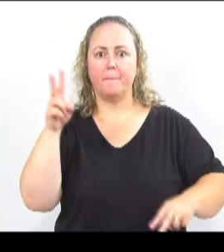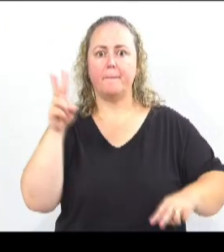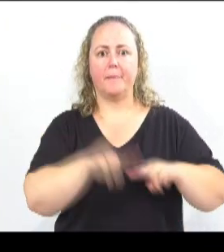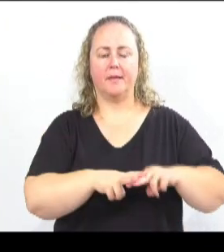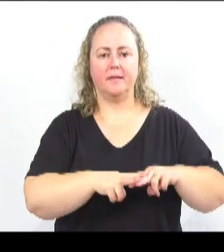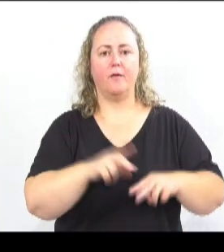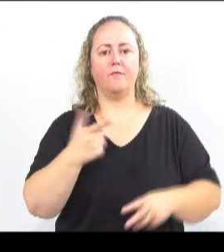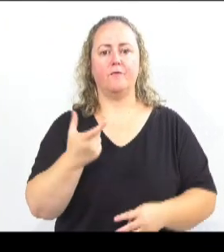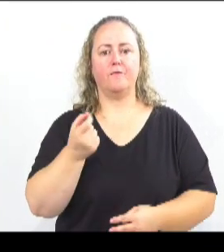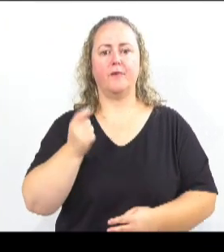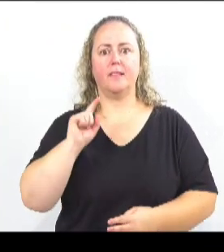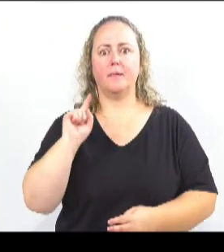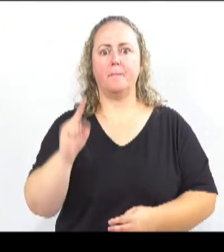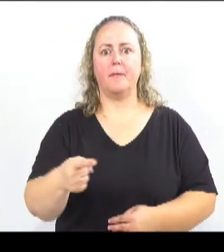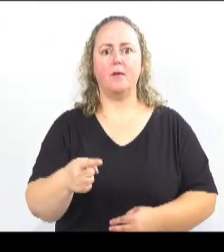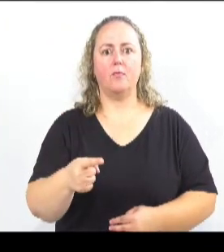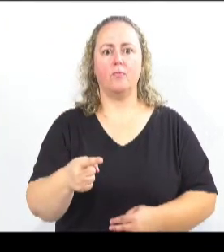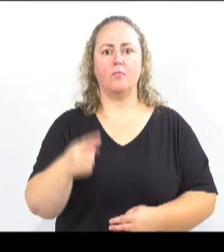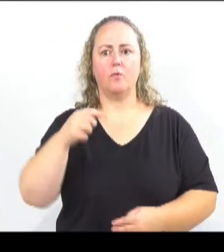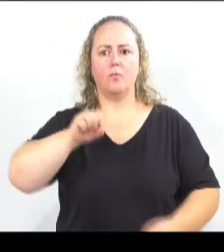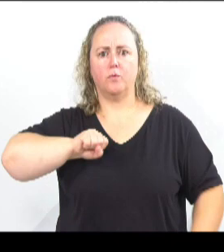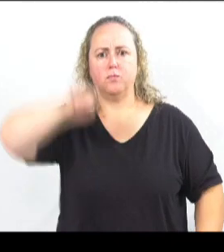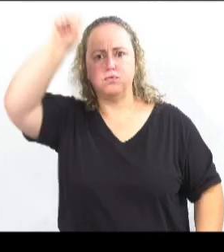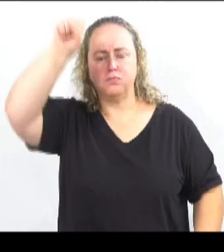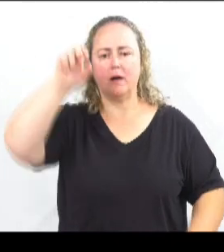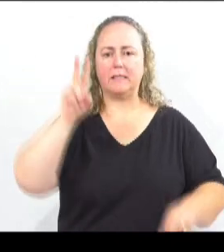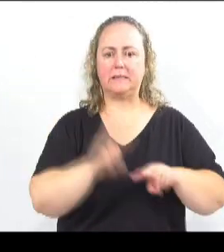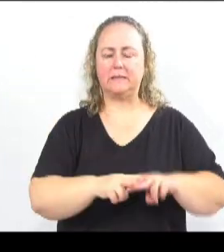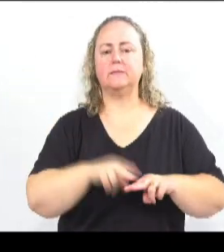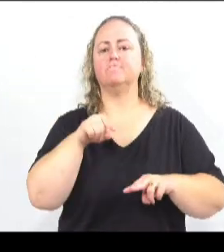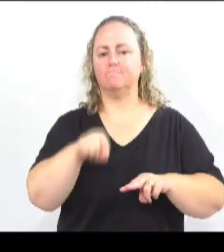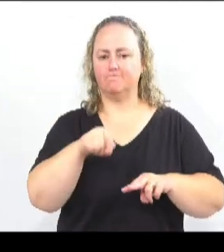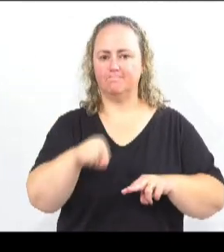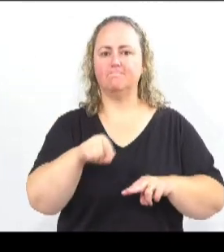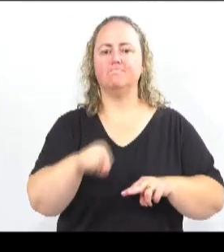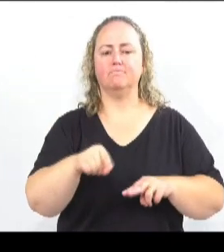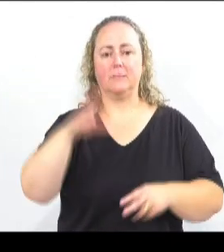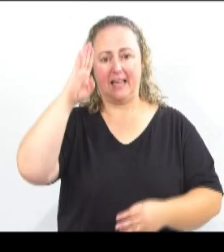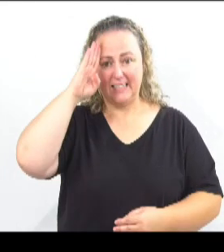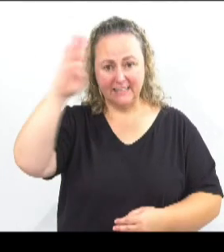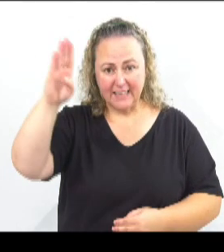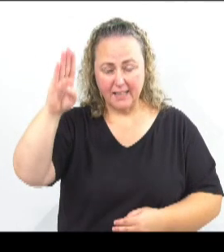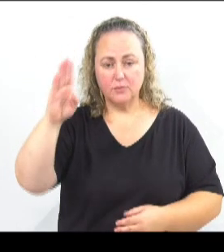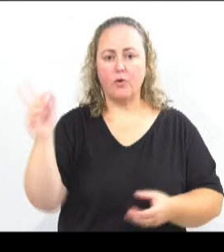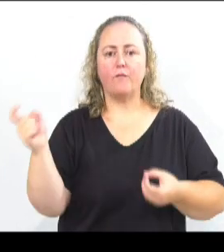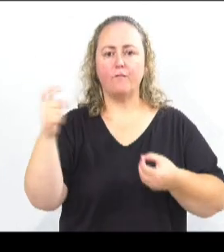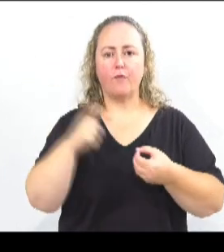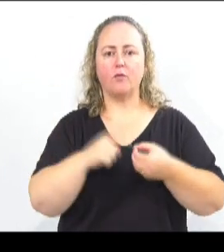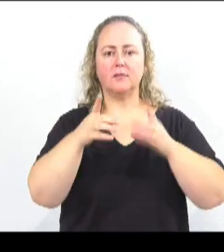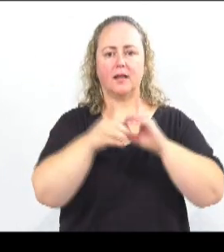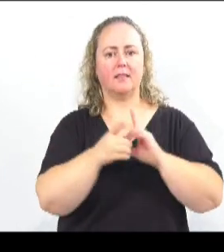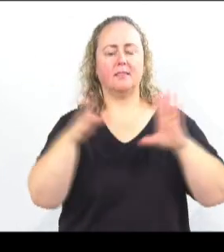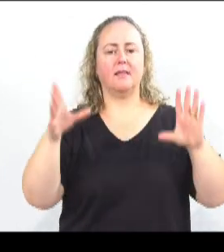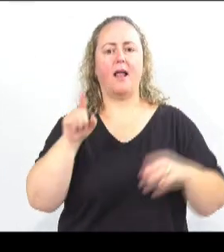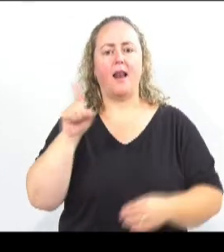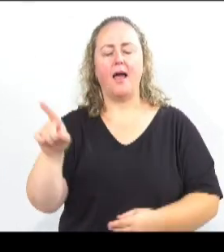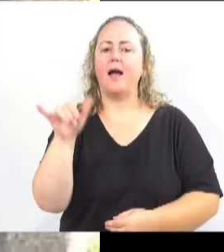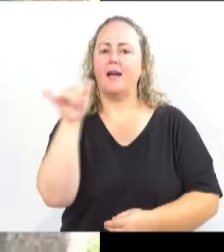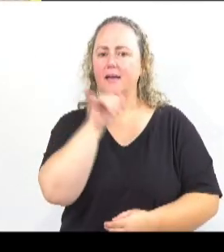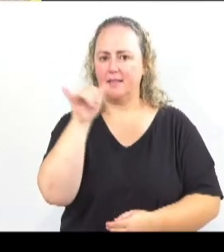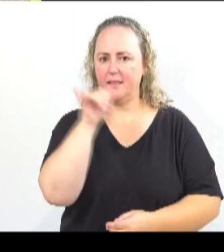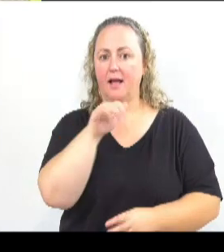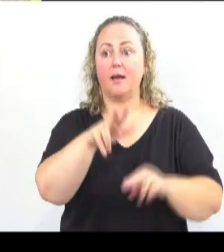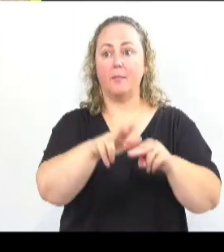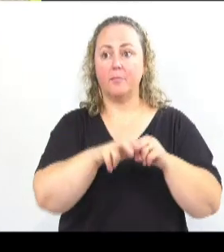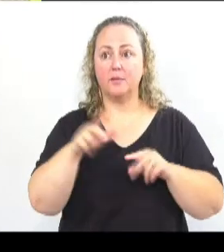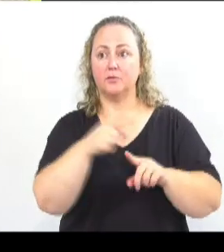Tá? O Exército teve uma atuação contundente no restabelecimento da democracia na Itália. Nós temos a obrigação de